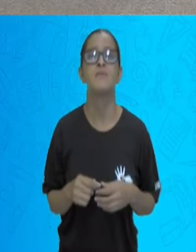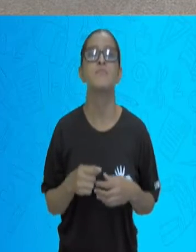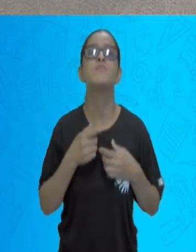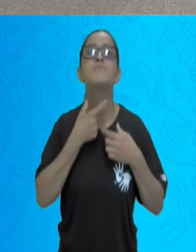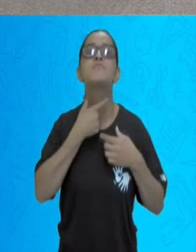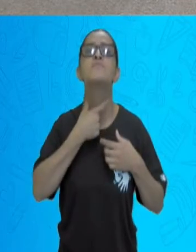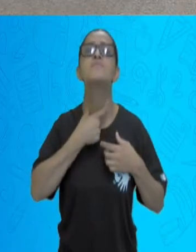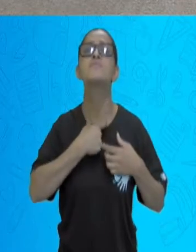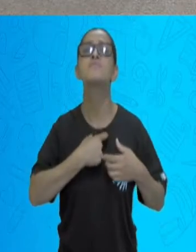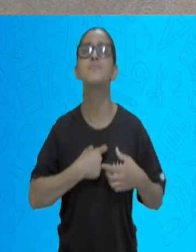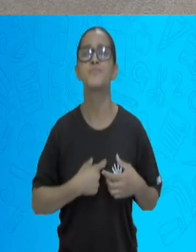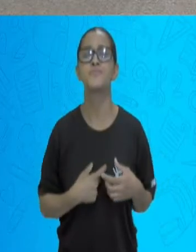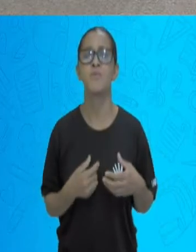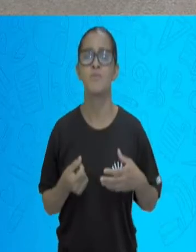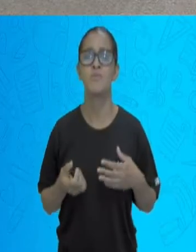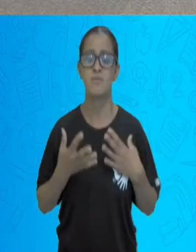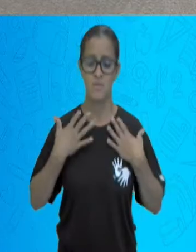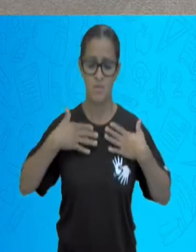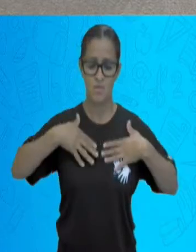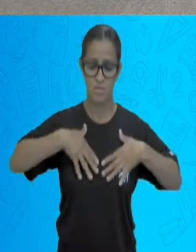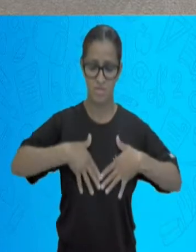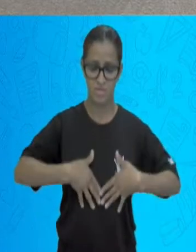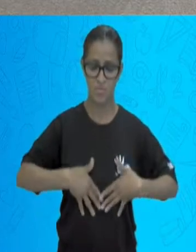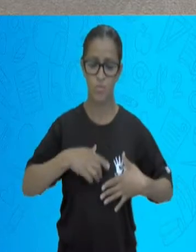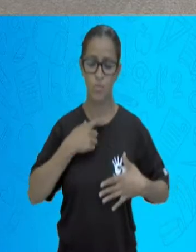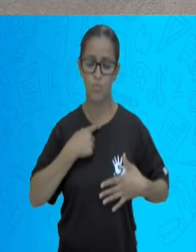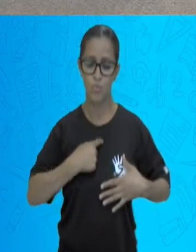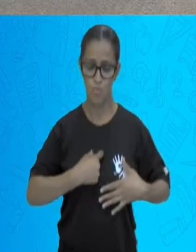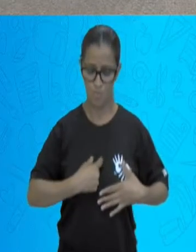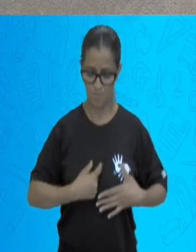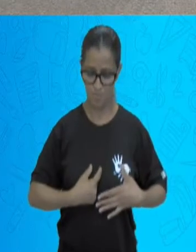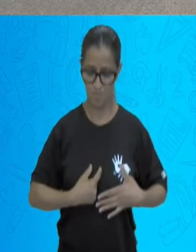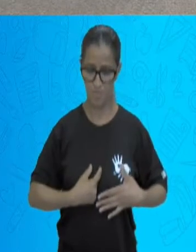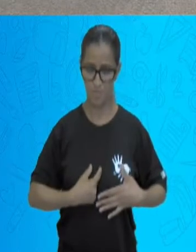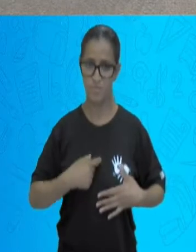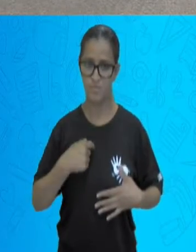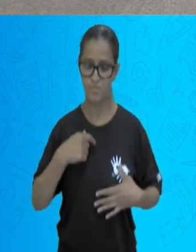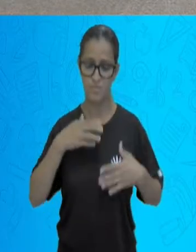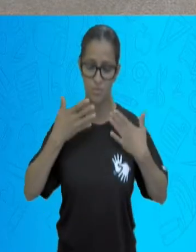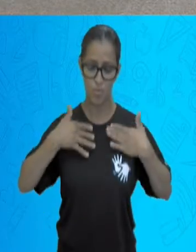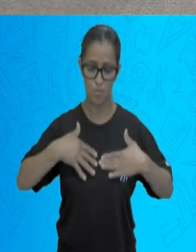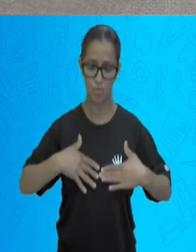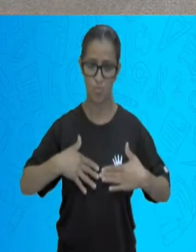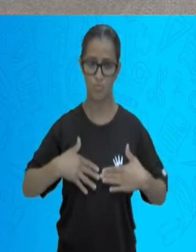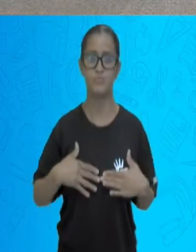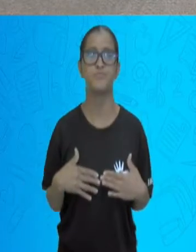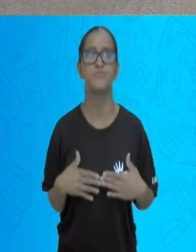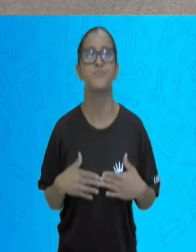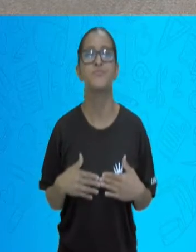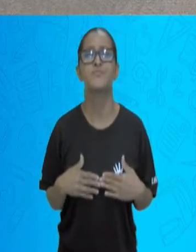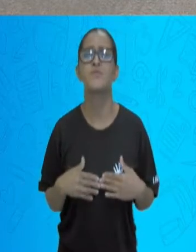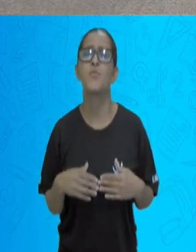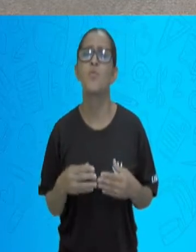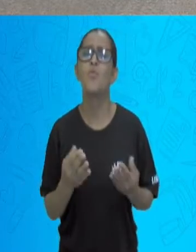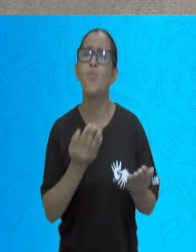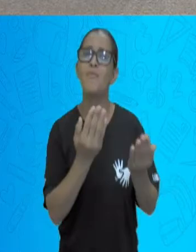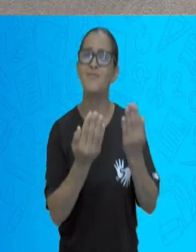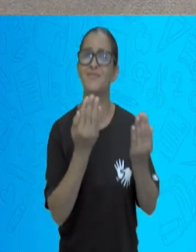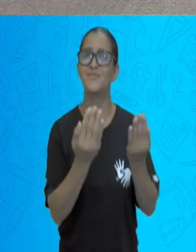então nós temos logo depois a traqueia. A traqueia, gente, eu costumo dizer